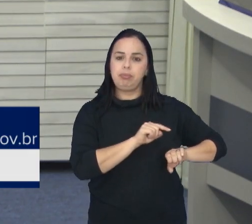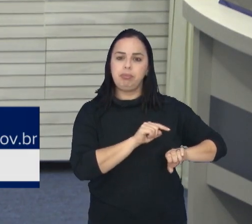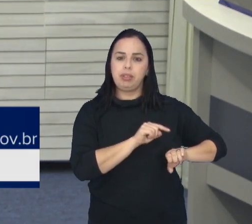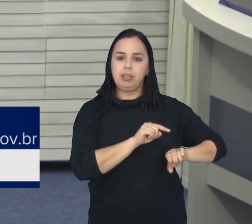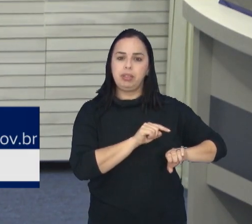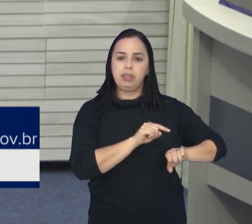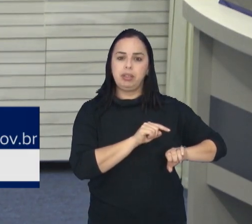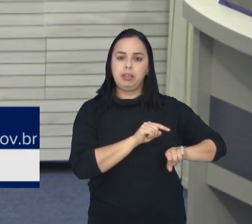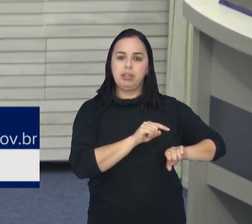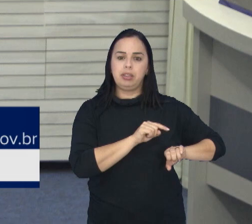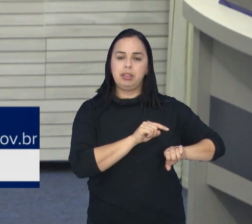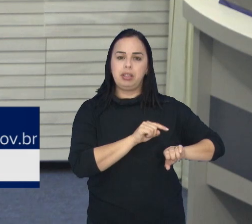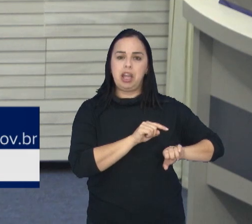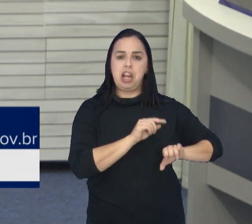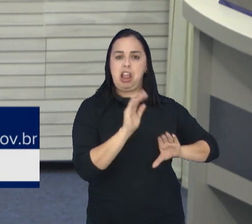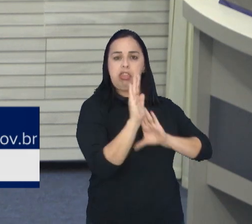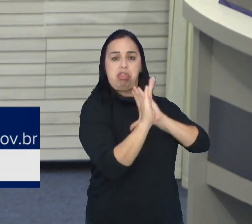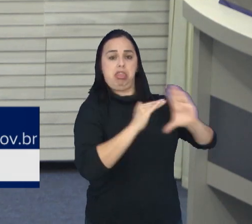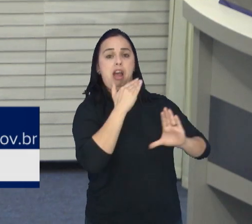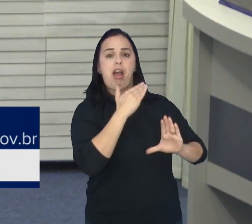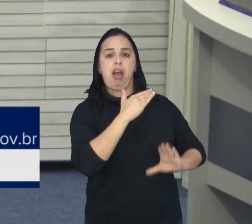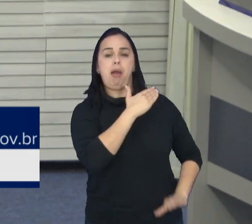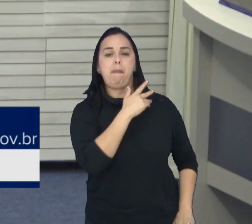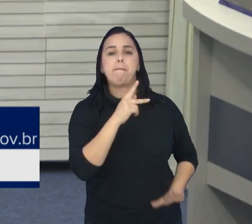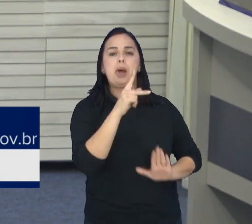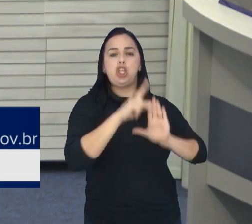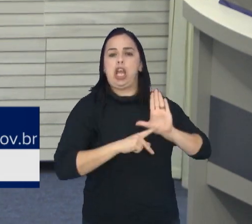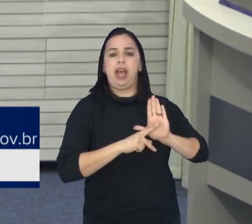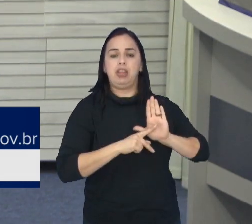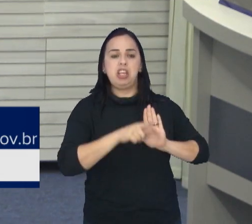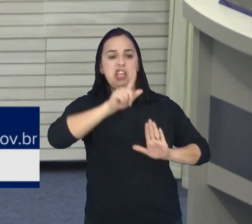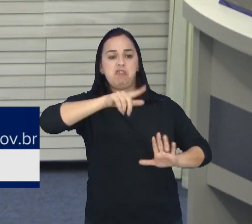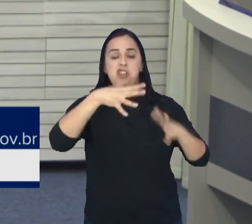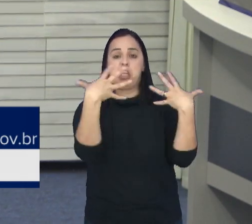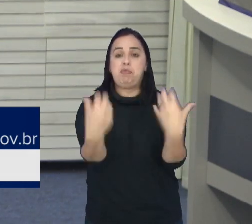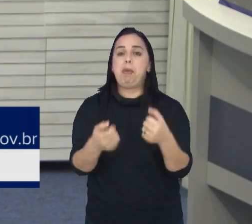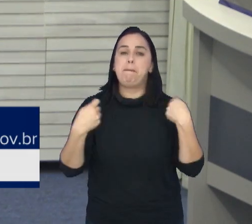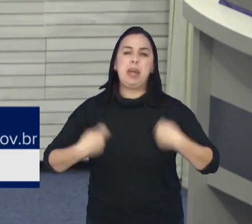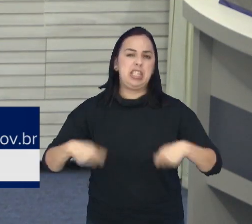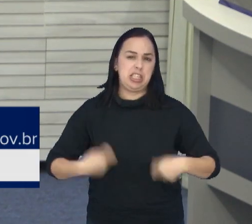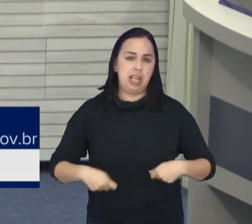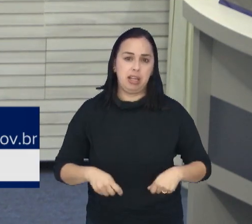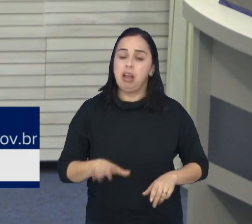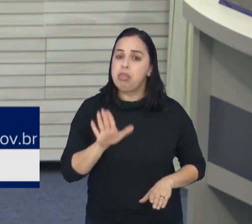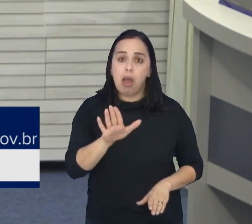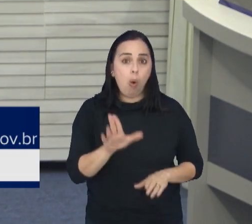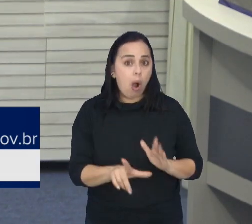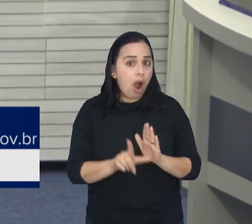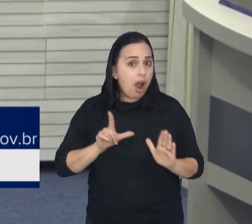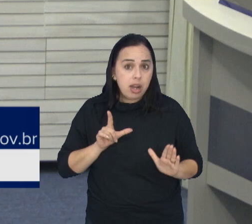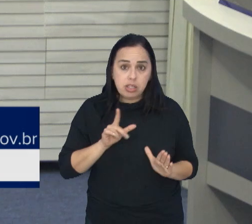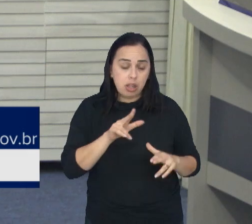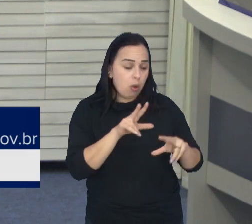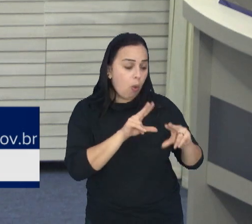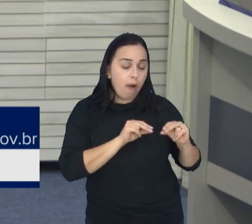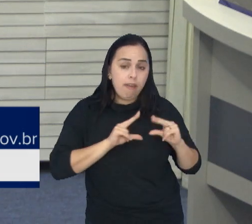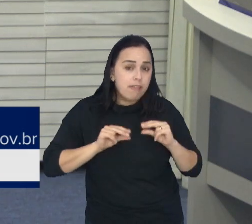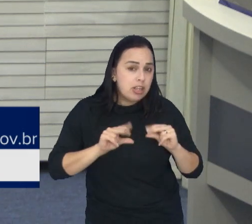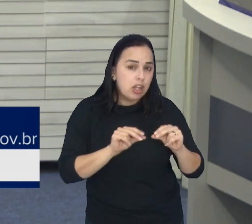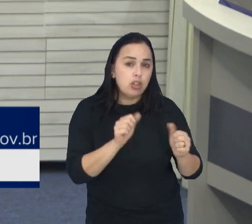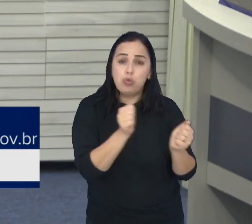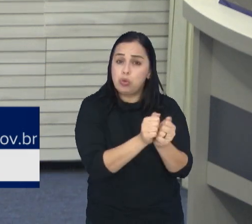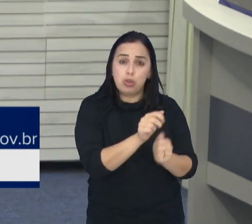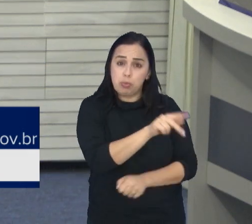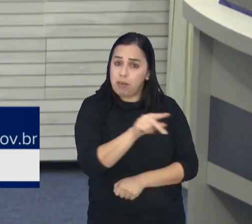ele não enfiou nenhum projeto a goela abaixo de ninguém. É, houve muita conversa, inclusive, com os professores.